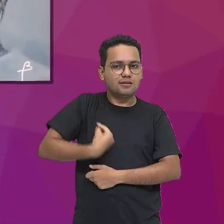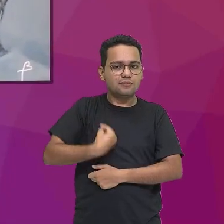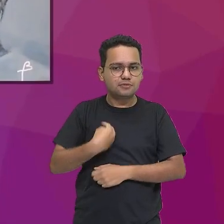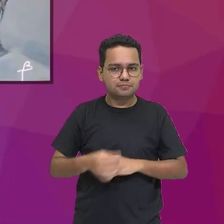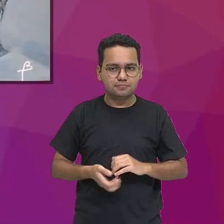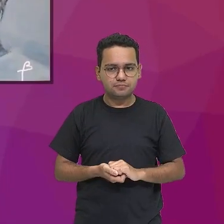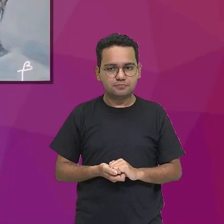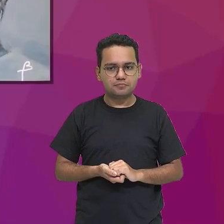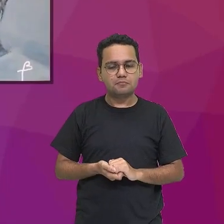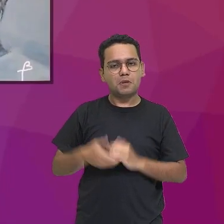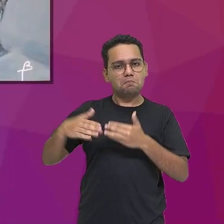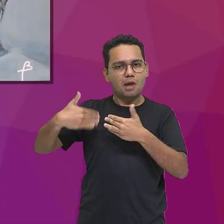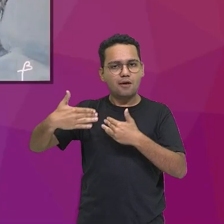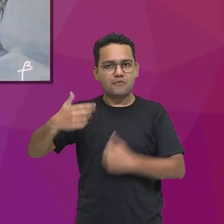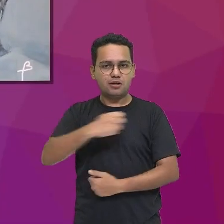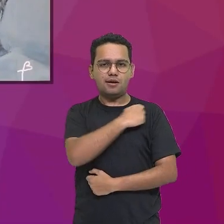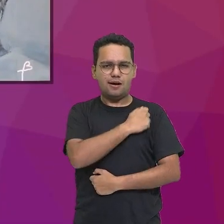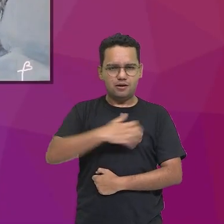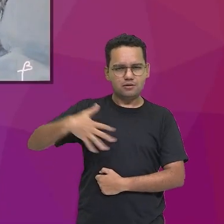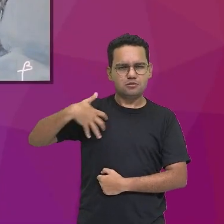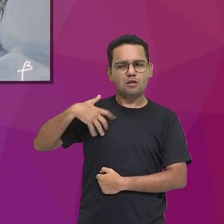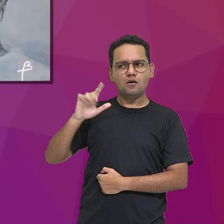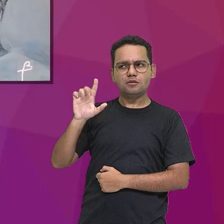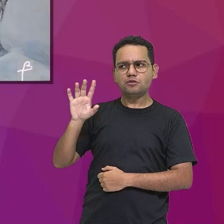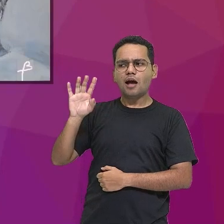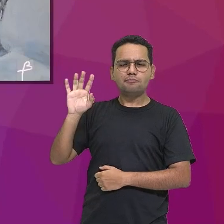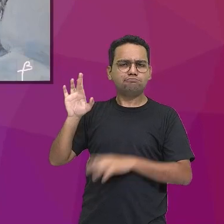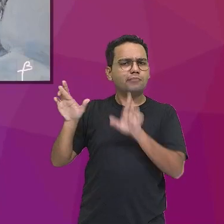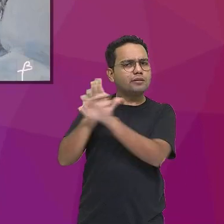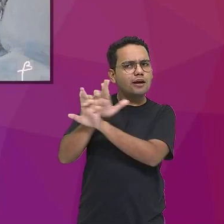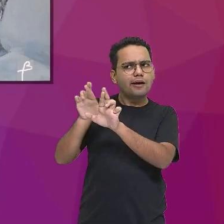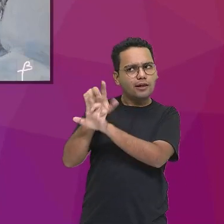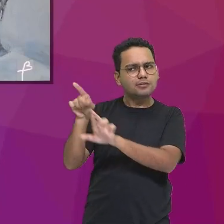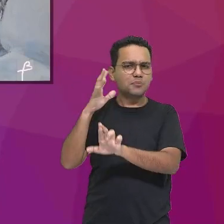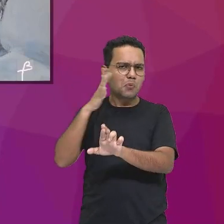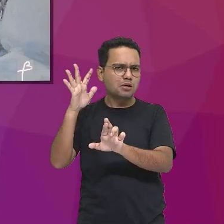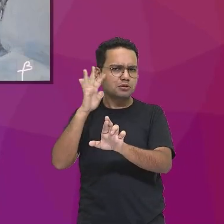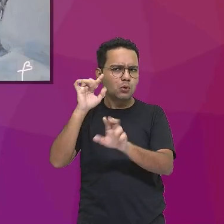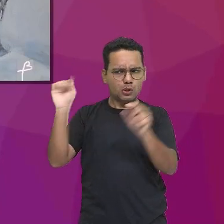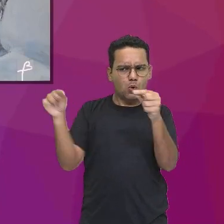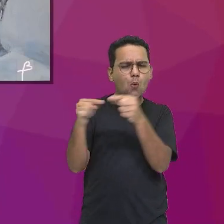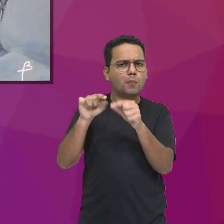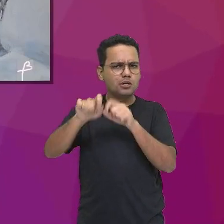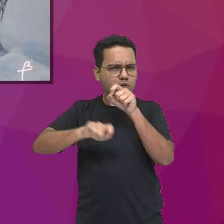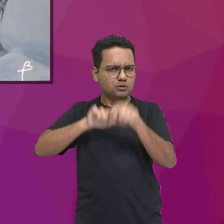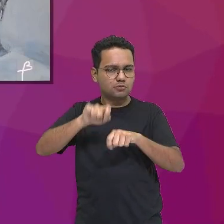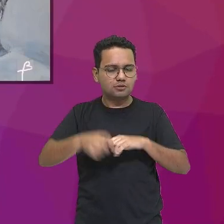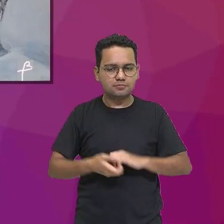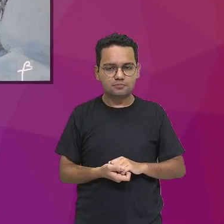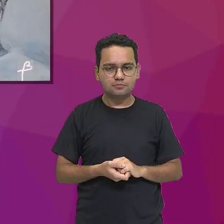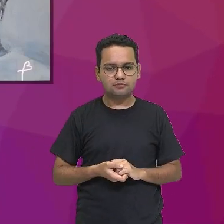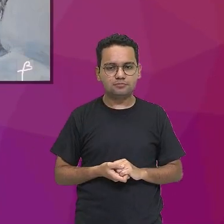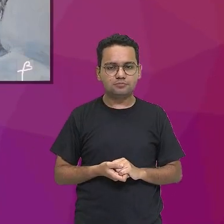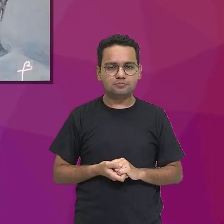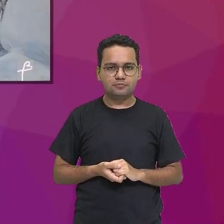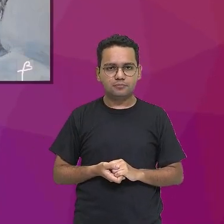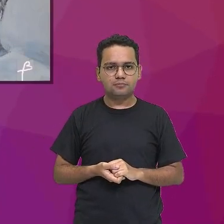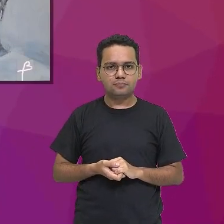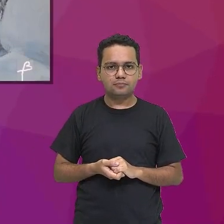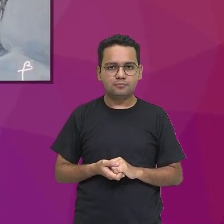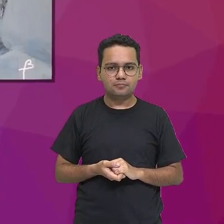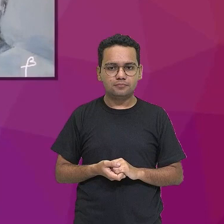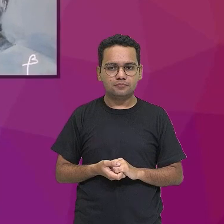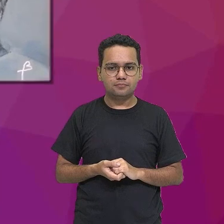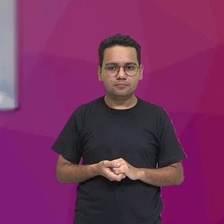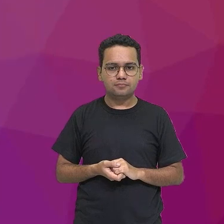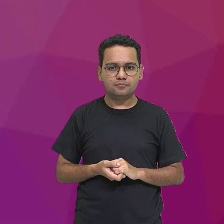frente o Aristóteles vai dizer então, pegando essa ideia, que a nossa vida, a origem da nossa vida, ela está relacionada então